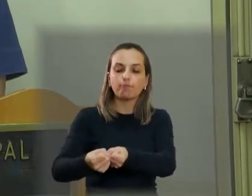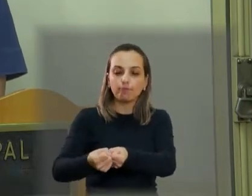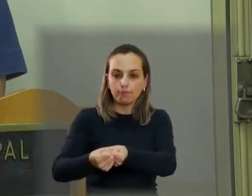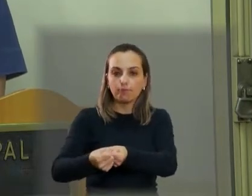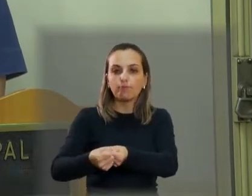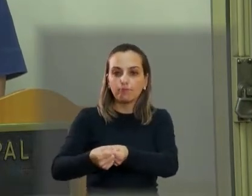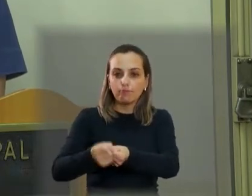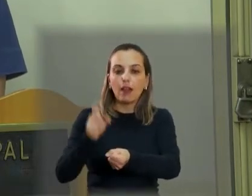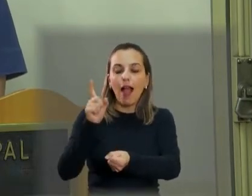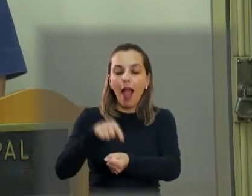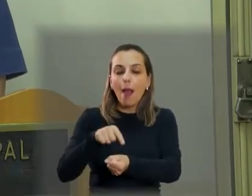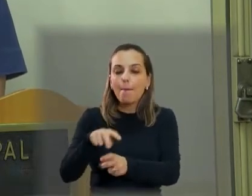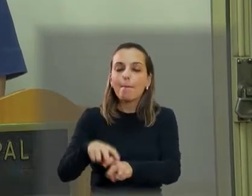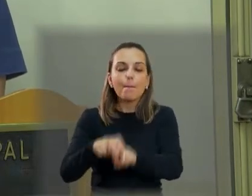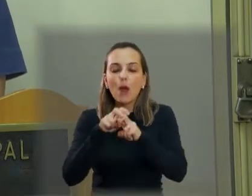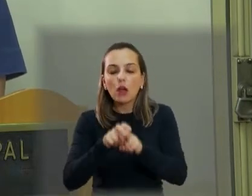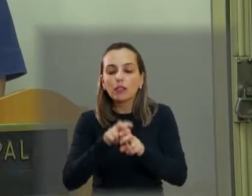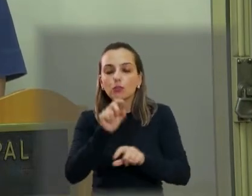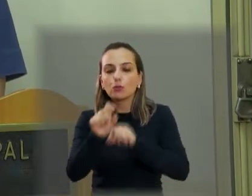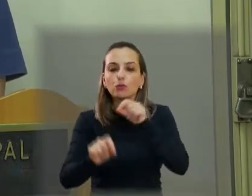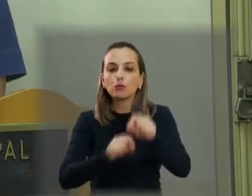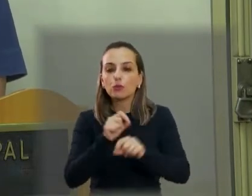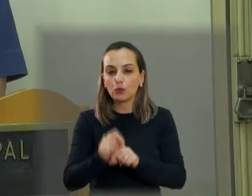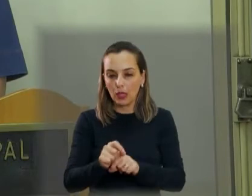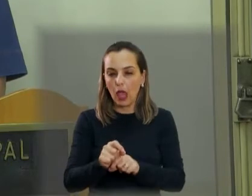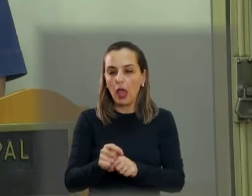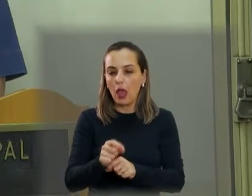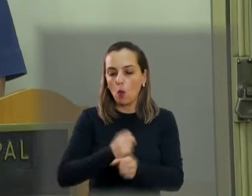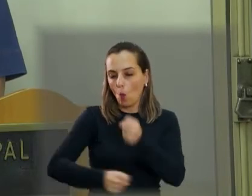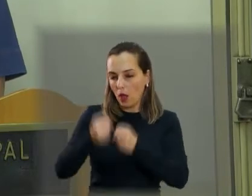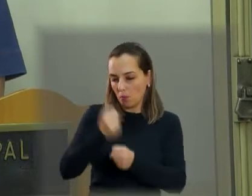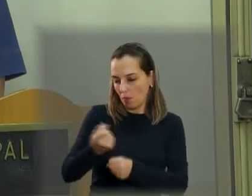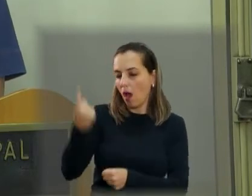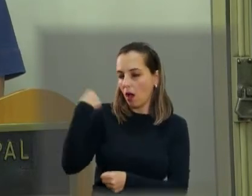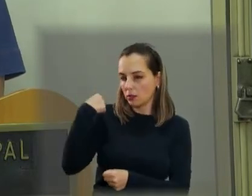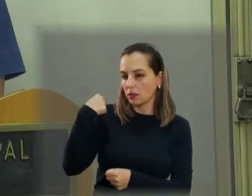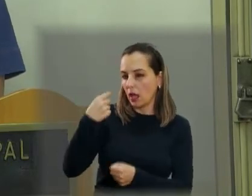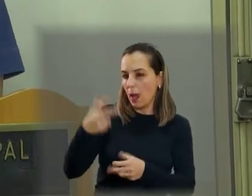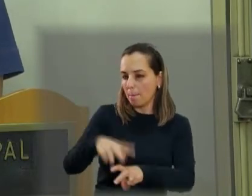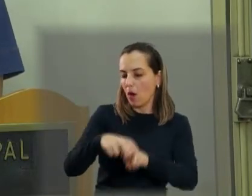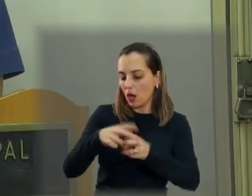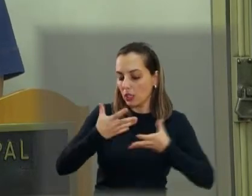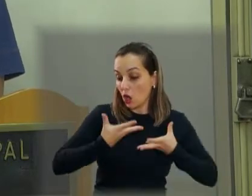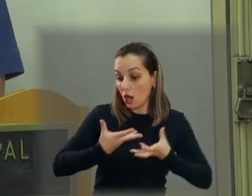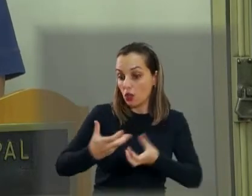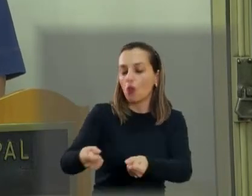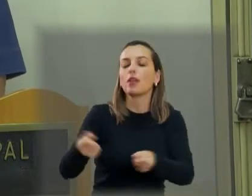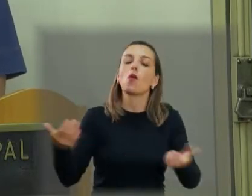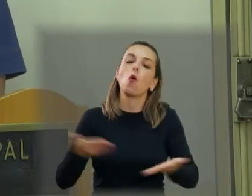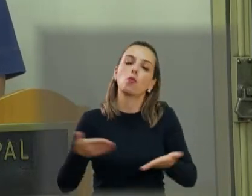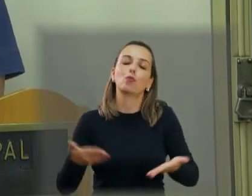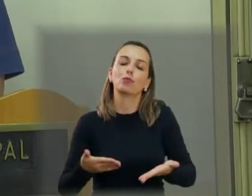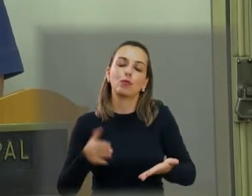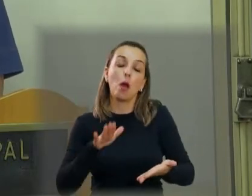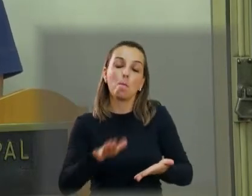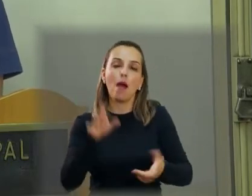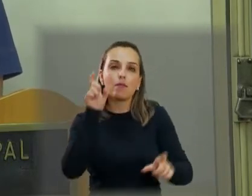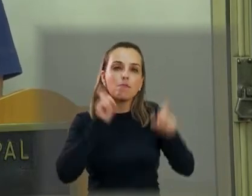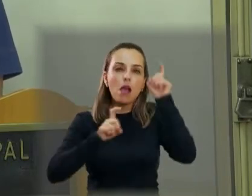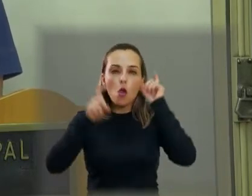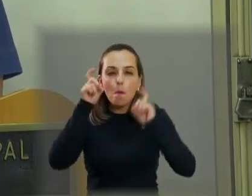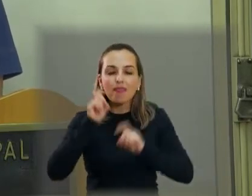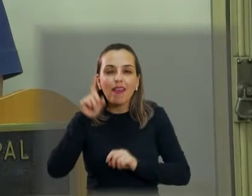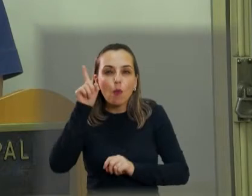como a gente acolheu esses outros municípios no ano de 2020 tenha refletido de forma positiva, mas a nossa